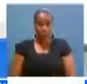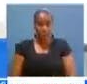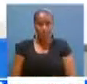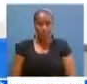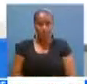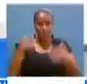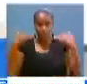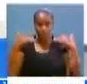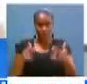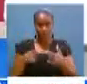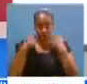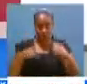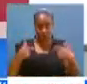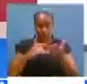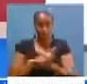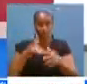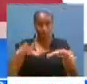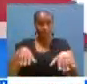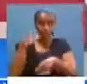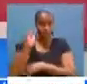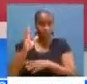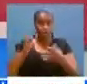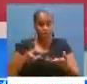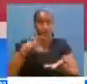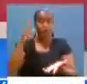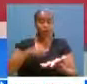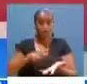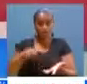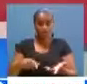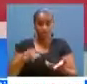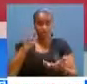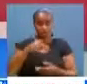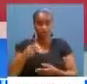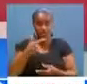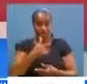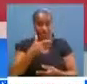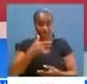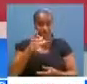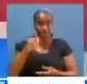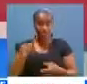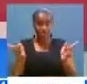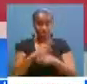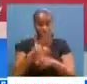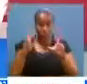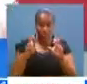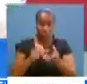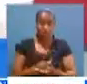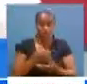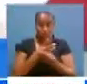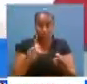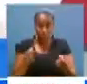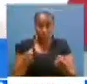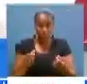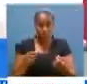Vamos a uma notícia de última hora sobre o Parlamento, que acaba de aprovar a extinção do Trust Fund e a troca dos títulos consolidados